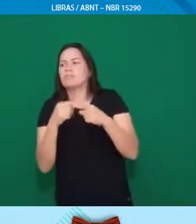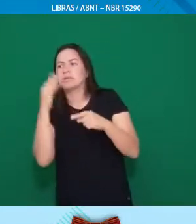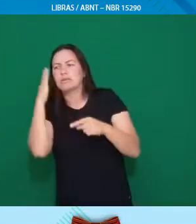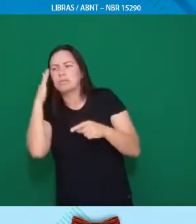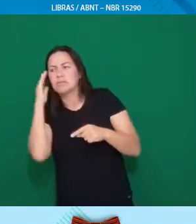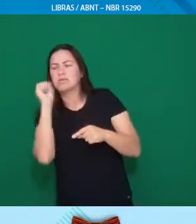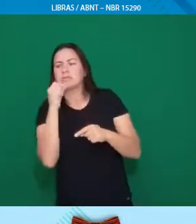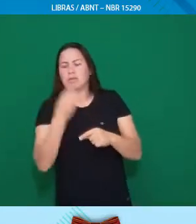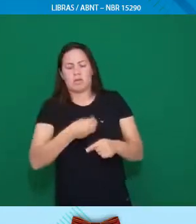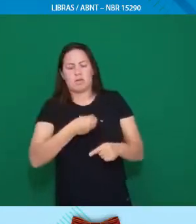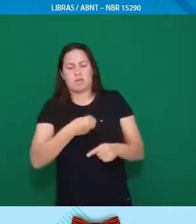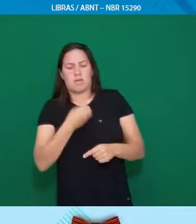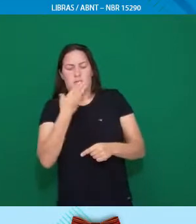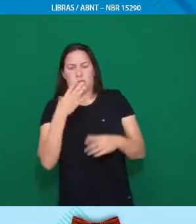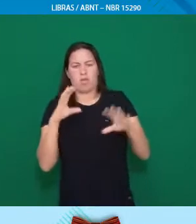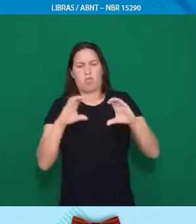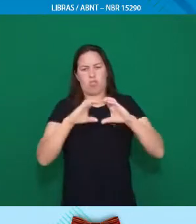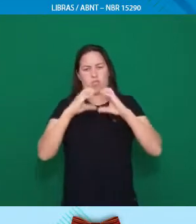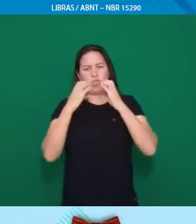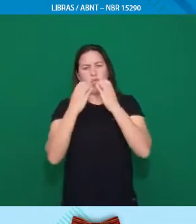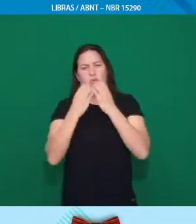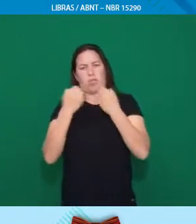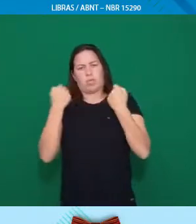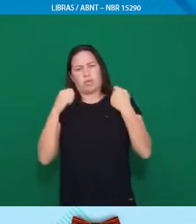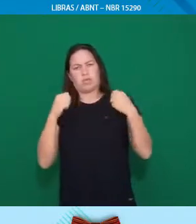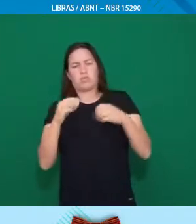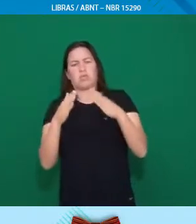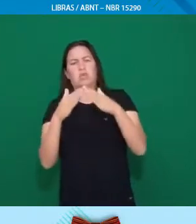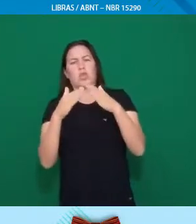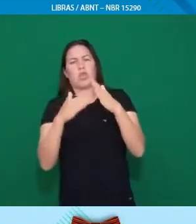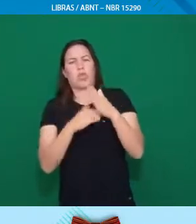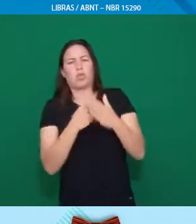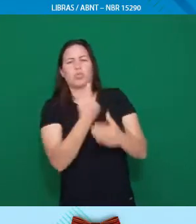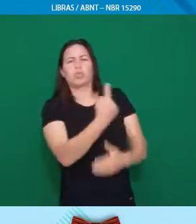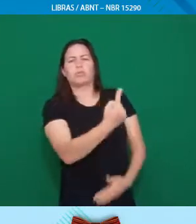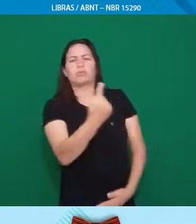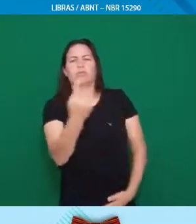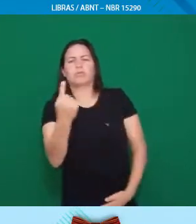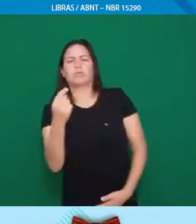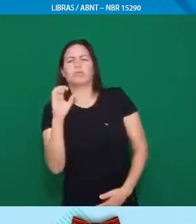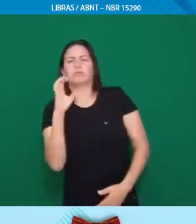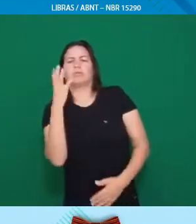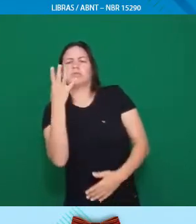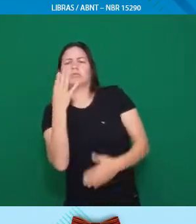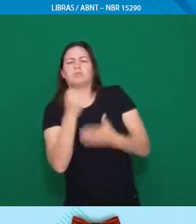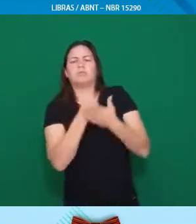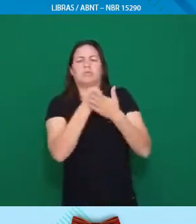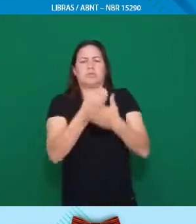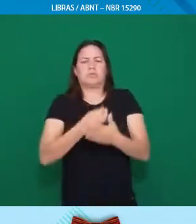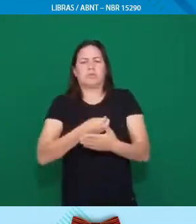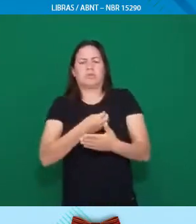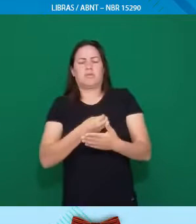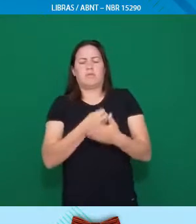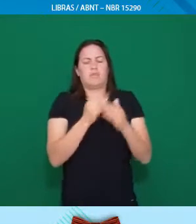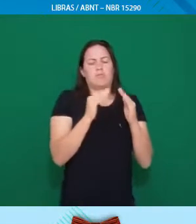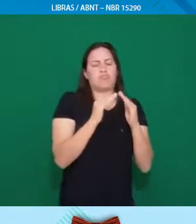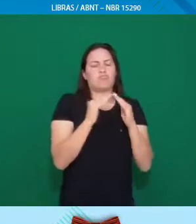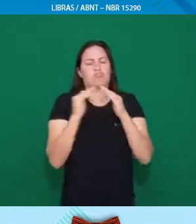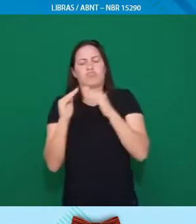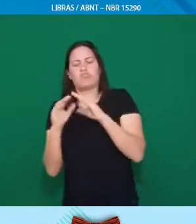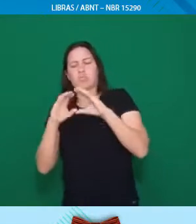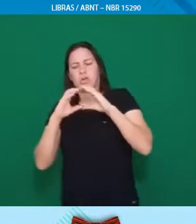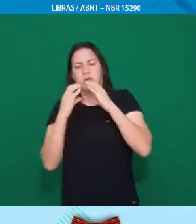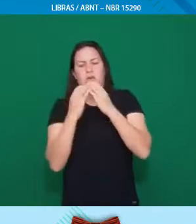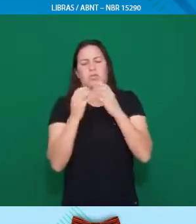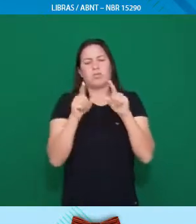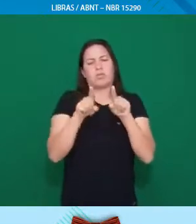e saber que para a gente viver bem coletividade nós precisamos da atuação e para que a gente consiga viver em vizinhança